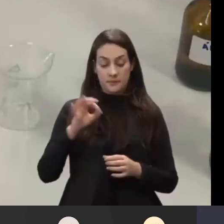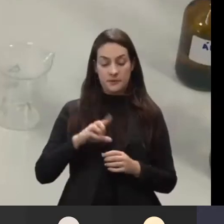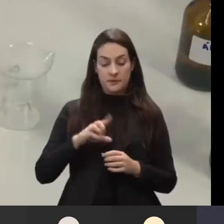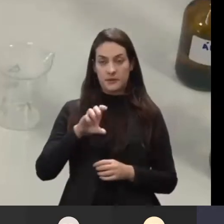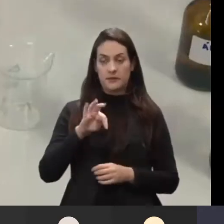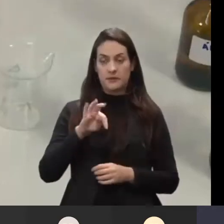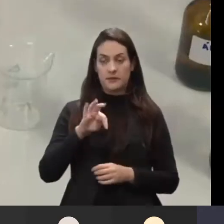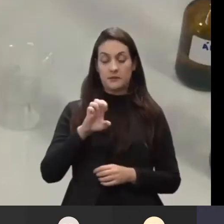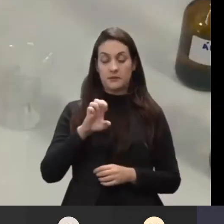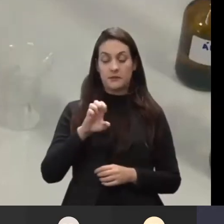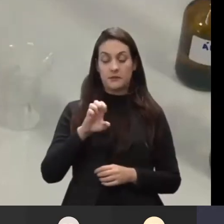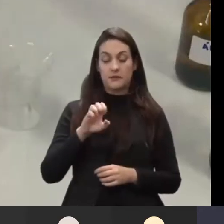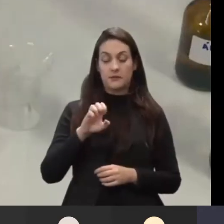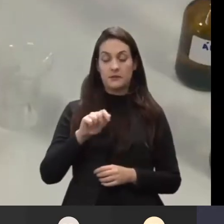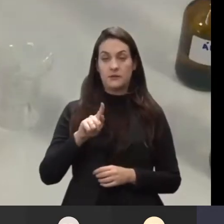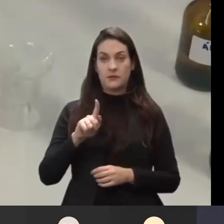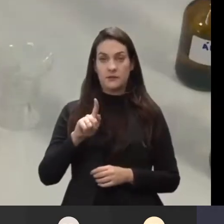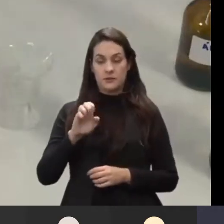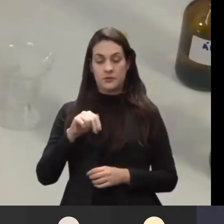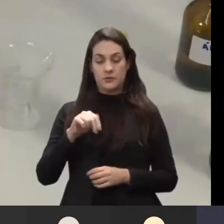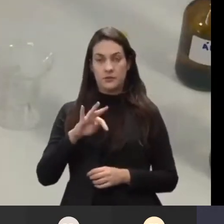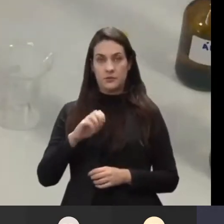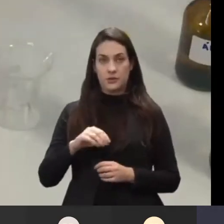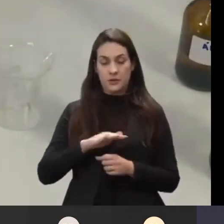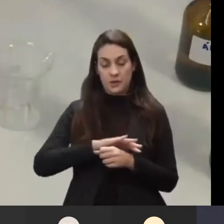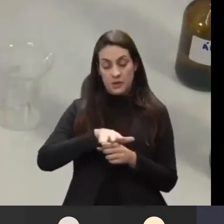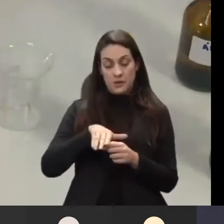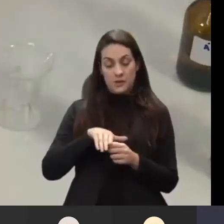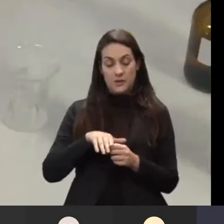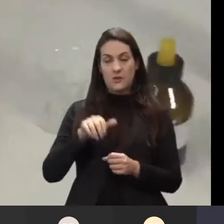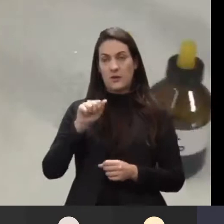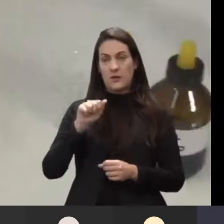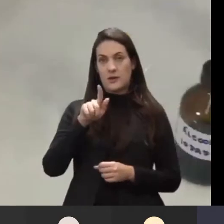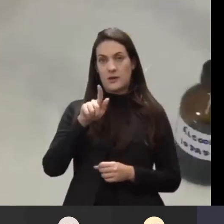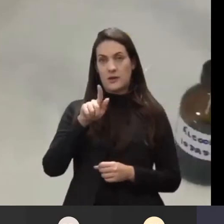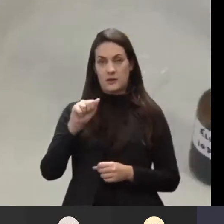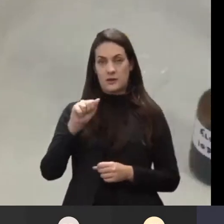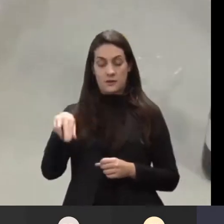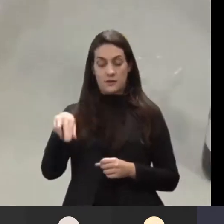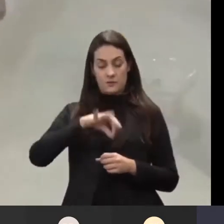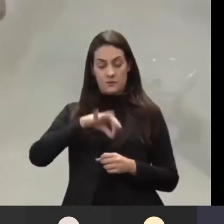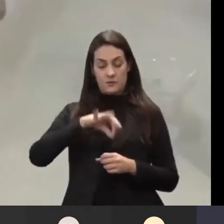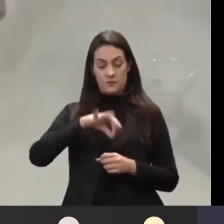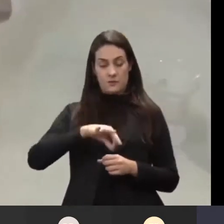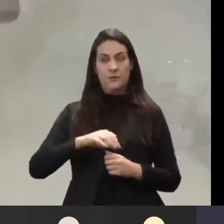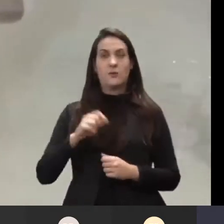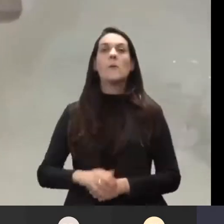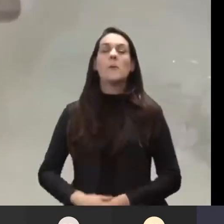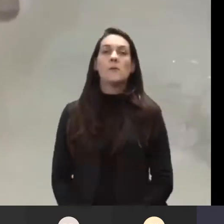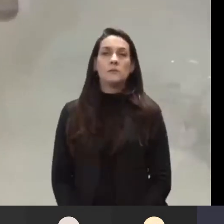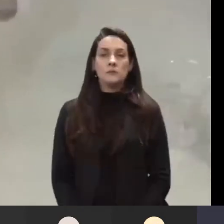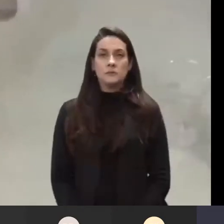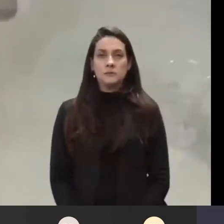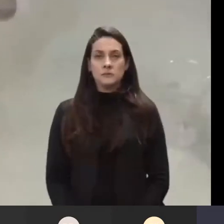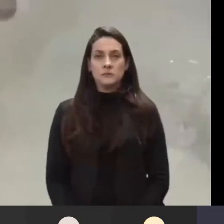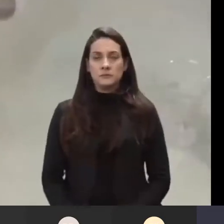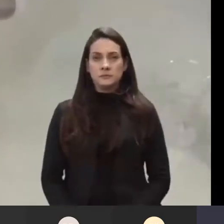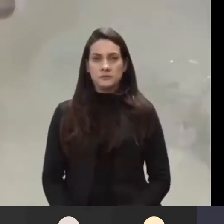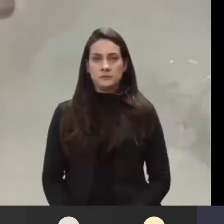e vai colocar sobre a superfície do agar. Nesse tempo, o inóculo já